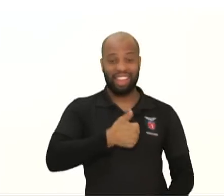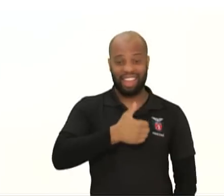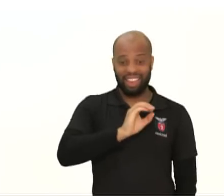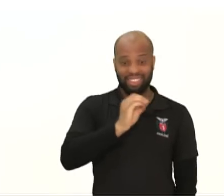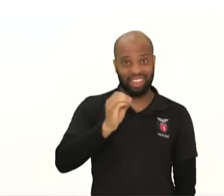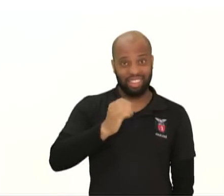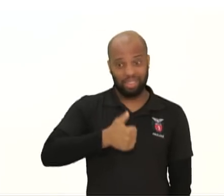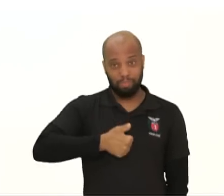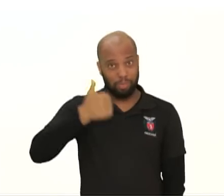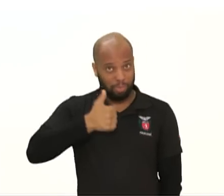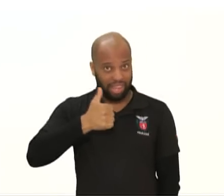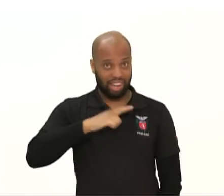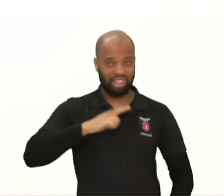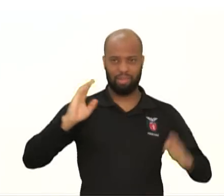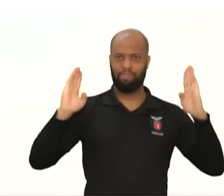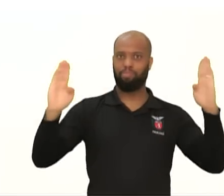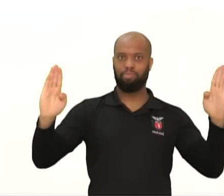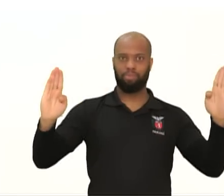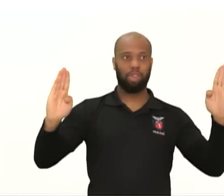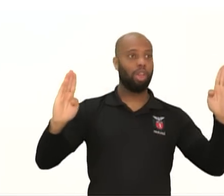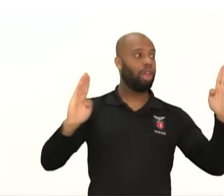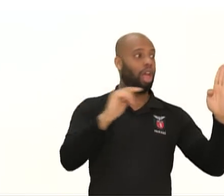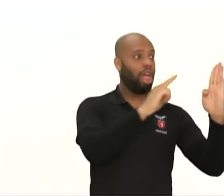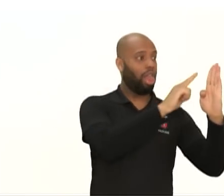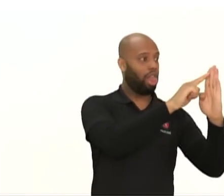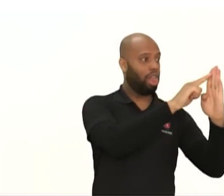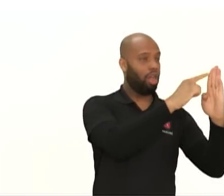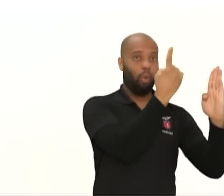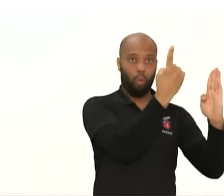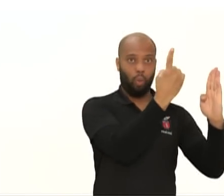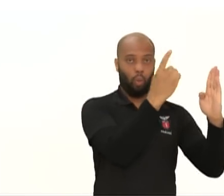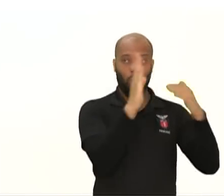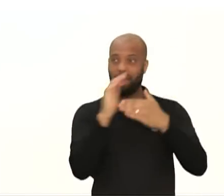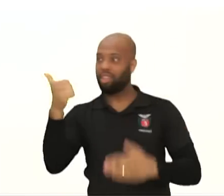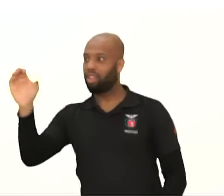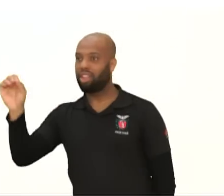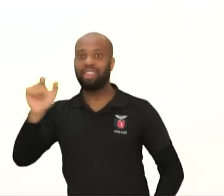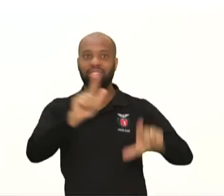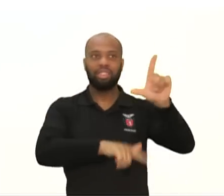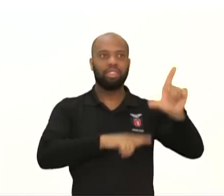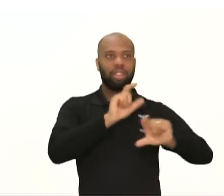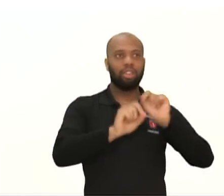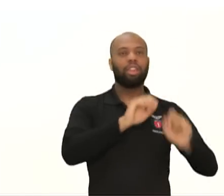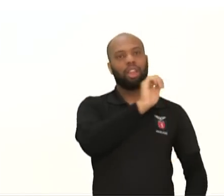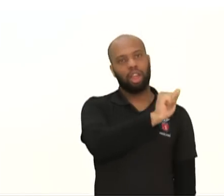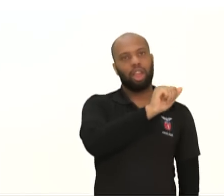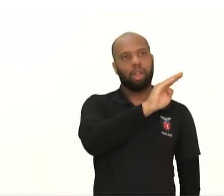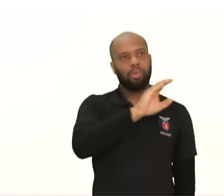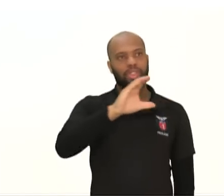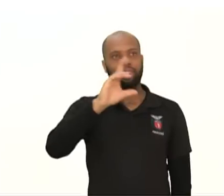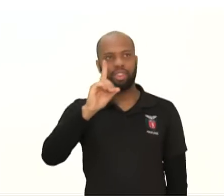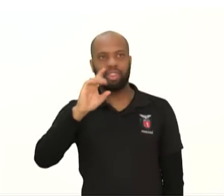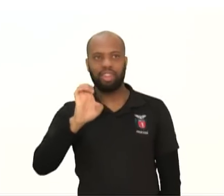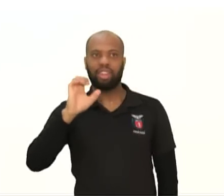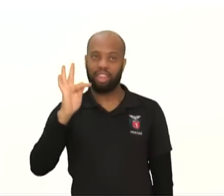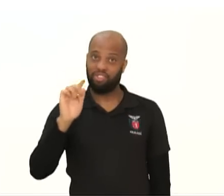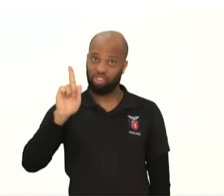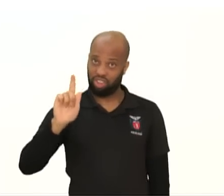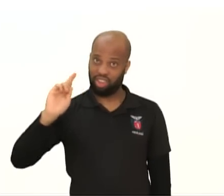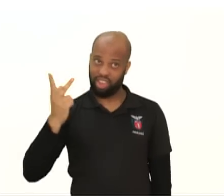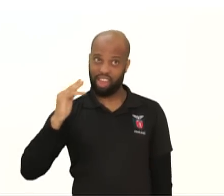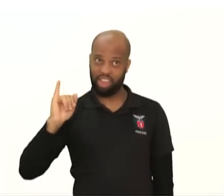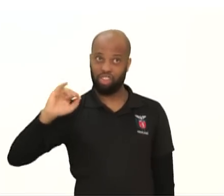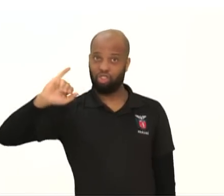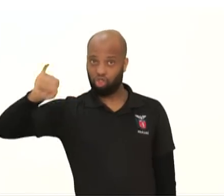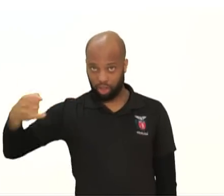as 10 primeiras letras do alfabeto. Quais são as 10 primeiras letras do alfabeto? A professora colocou aqui A, B, C, D, E, F,